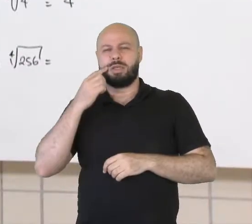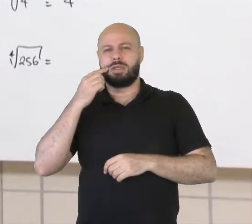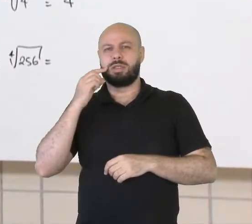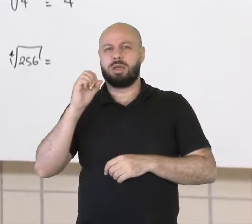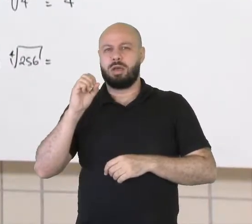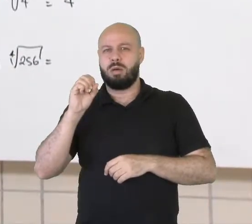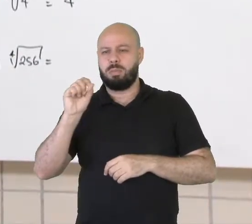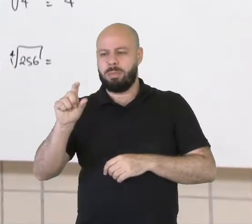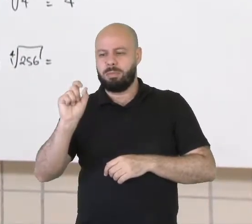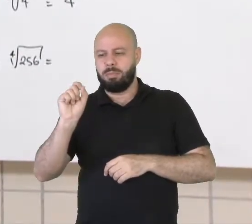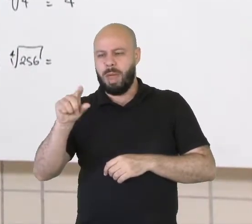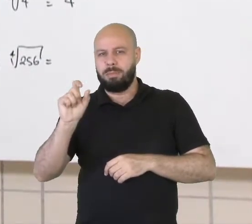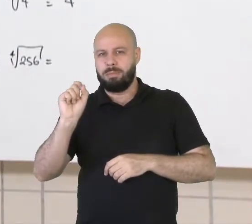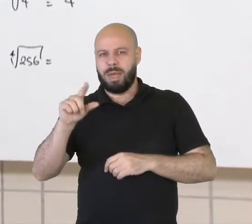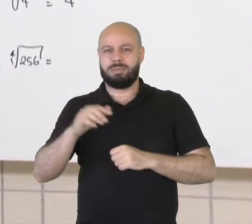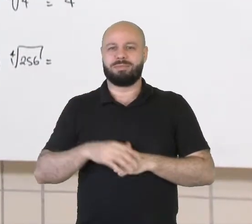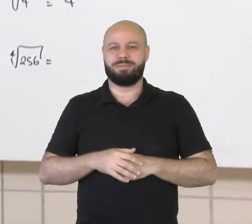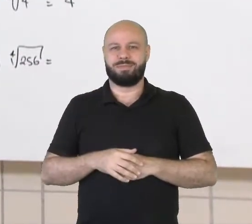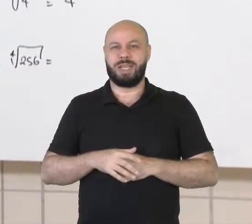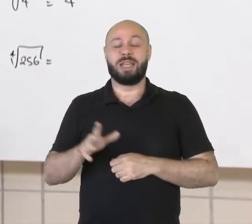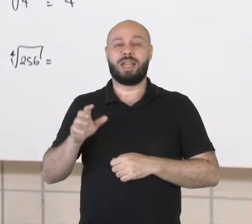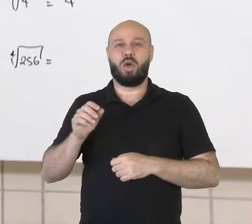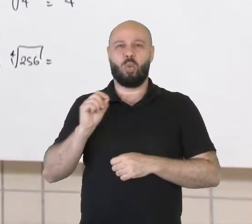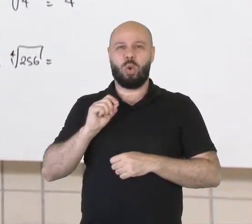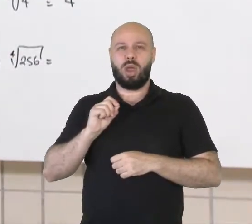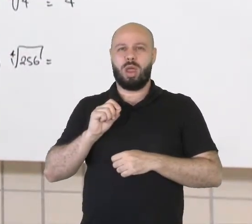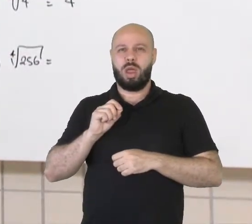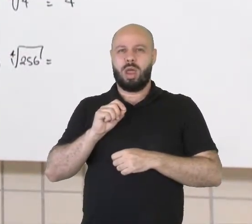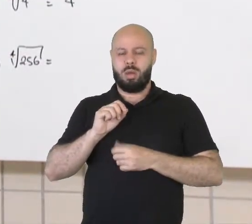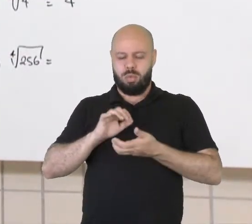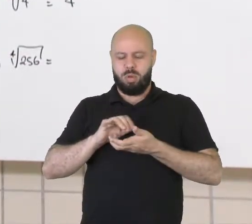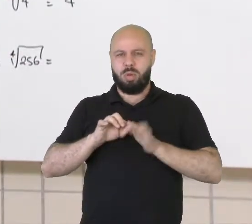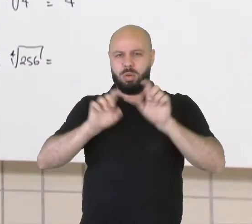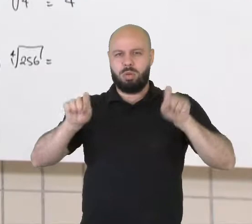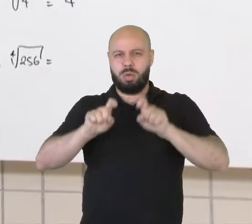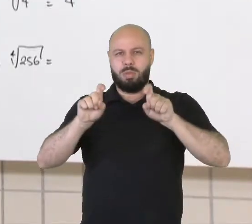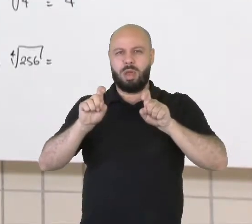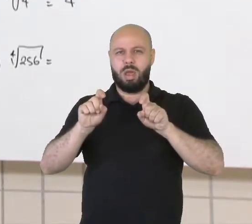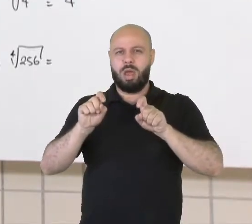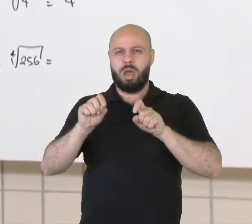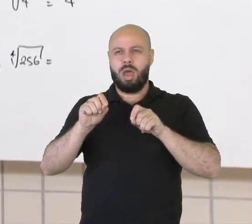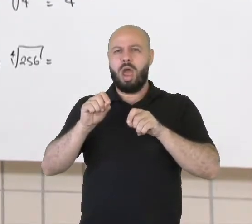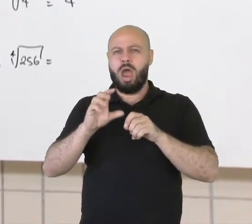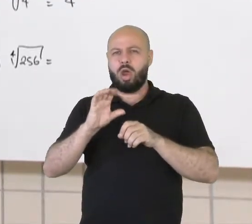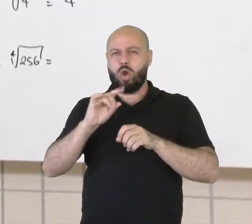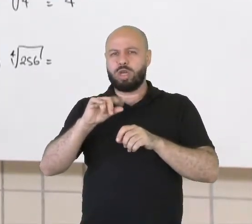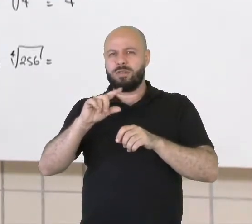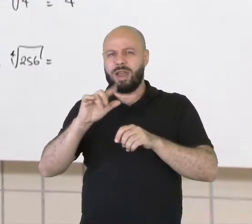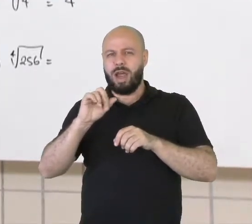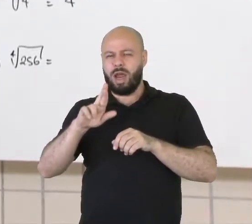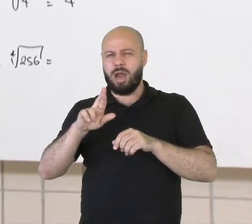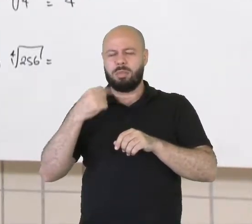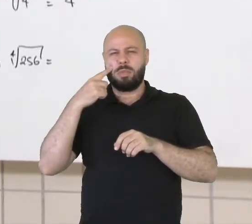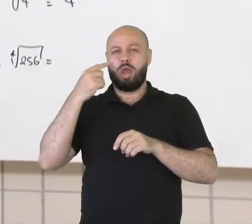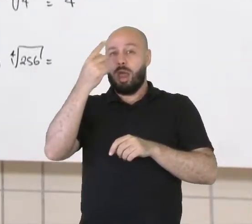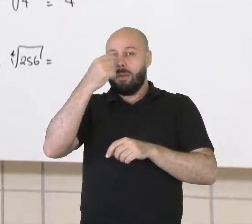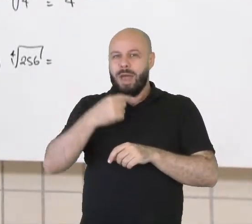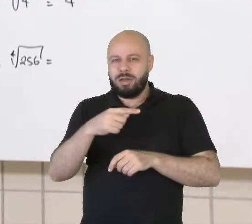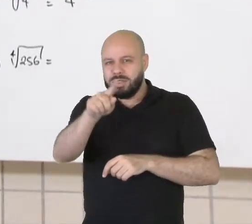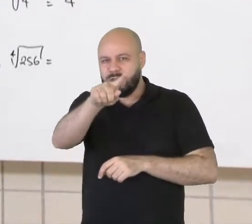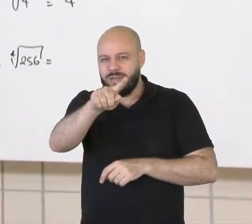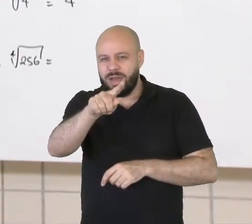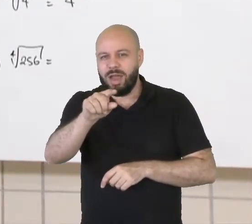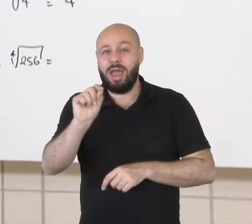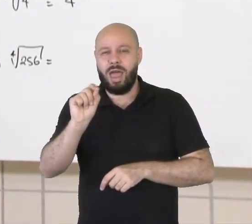picos, o programa vai codificar e transformar numa ação. A imagem que você está vendo agora, ela vem